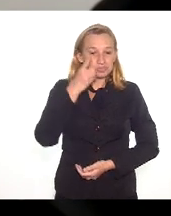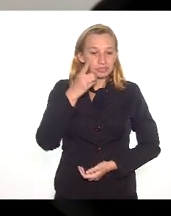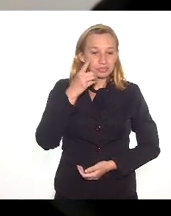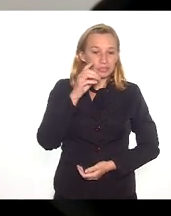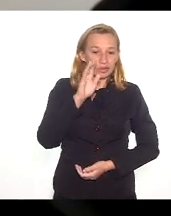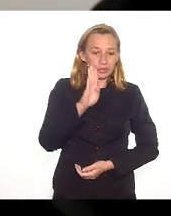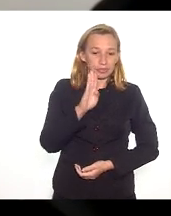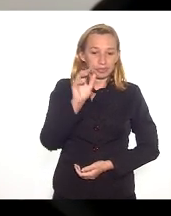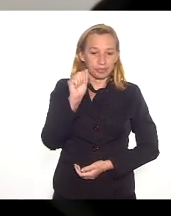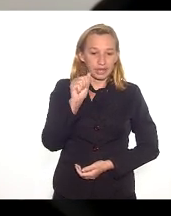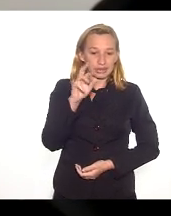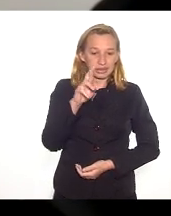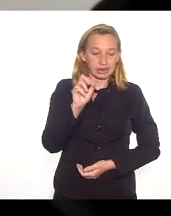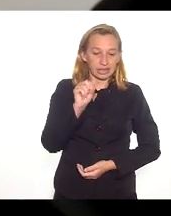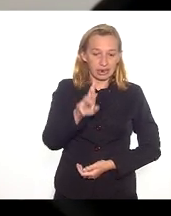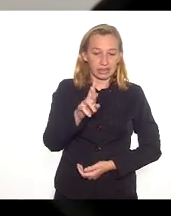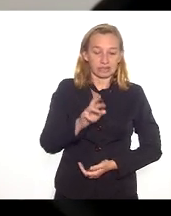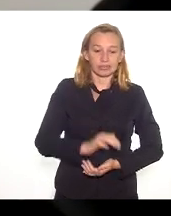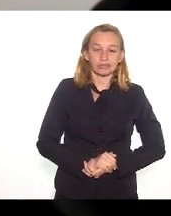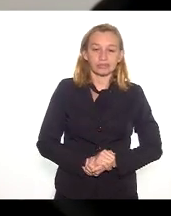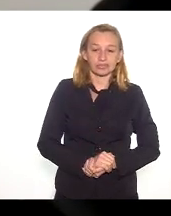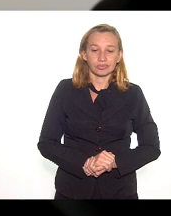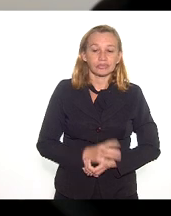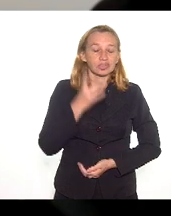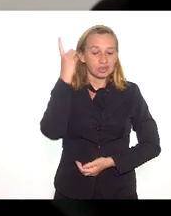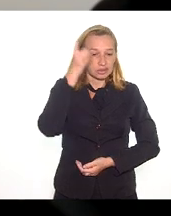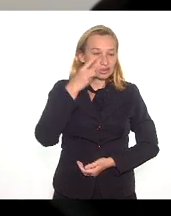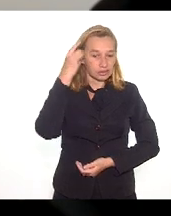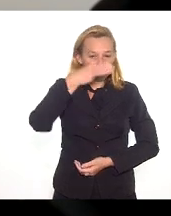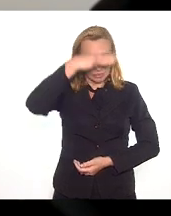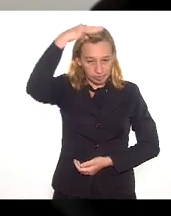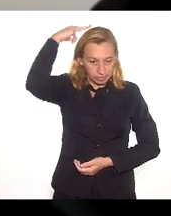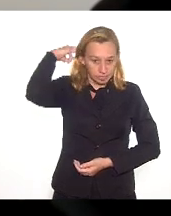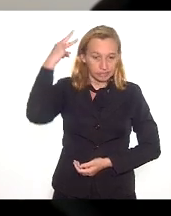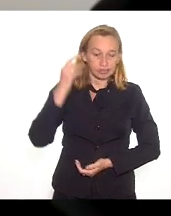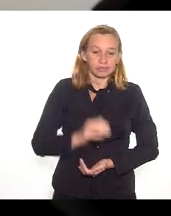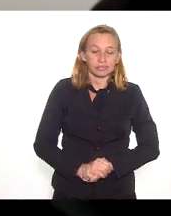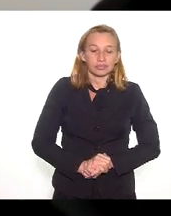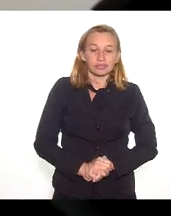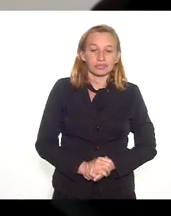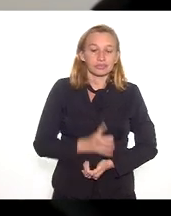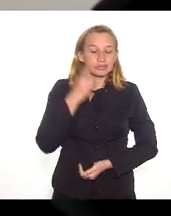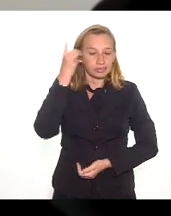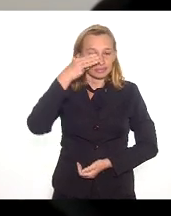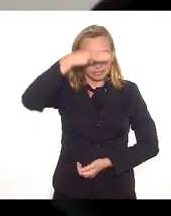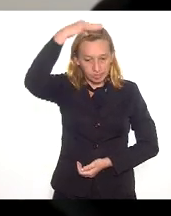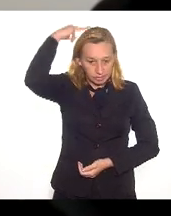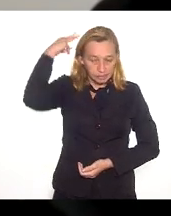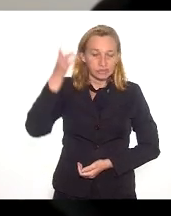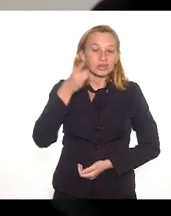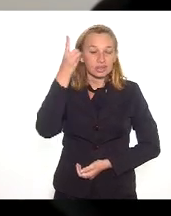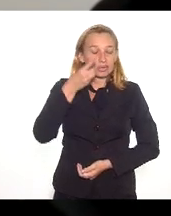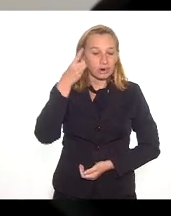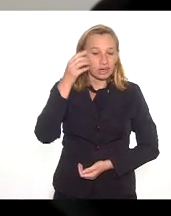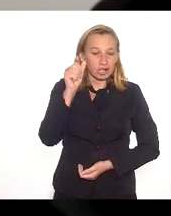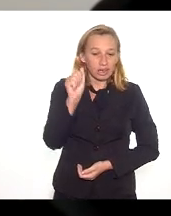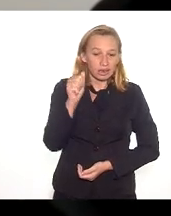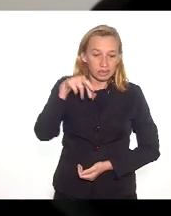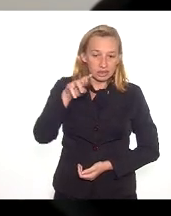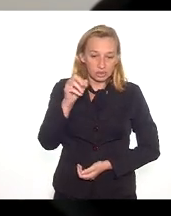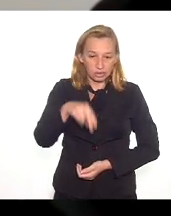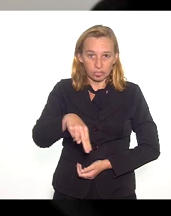Bacelar. Deputado Rodrigo Bacelar. Deputado Márcio Pacheco. Deputado Márcio Pacheco, deputado Anderson